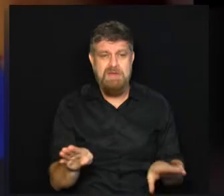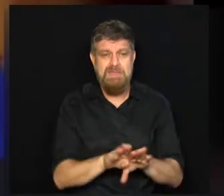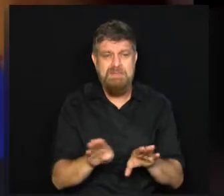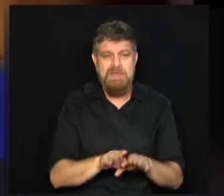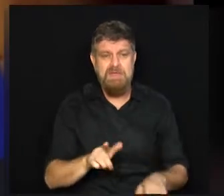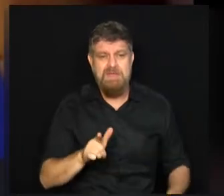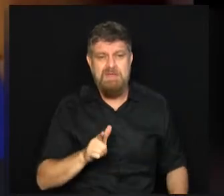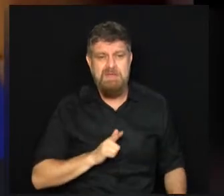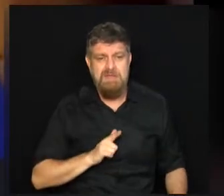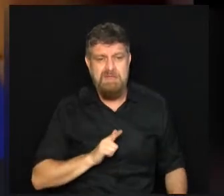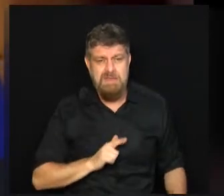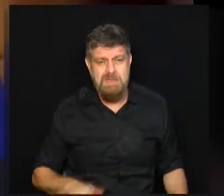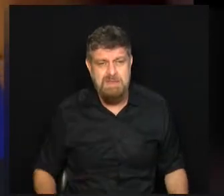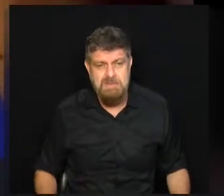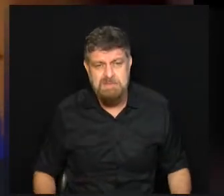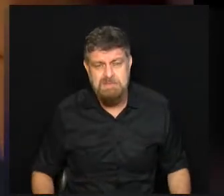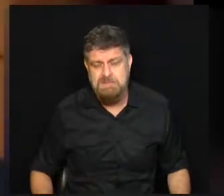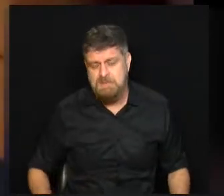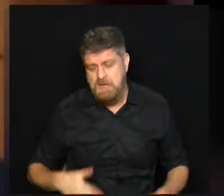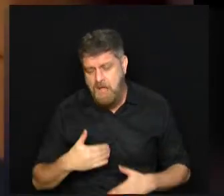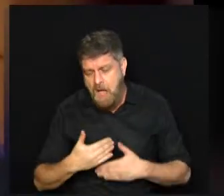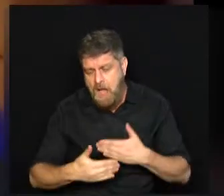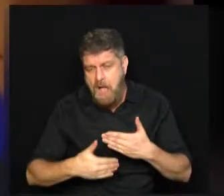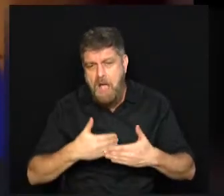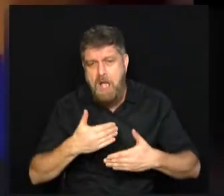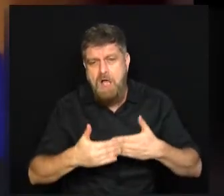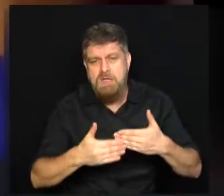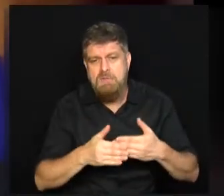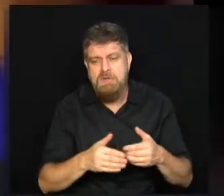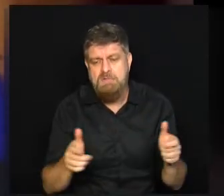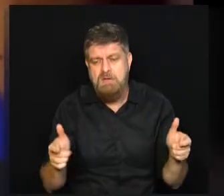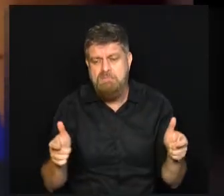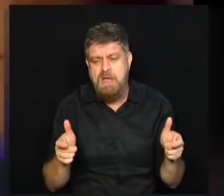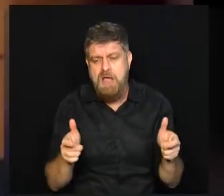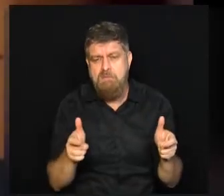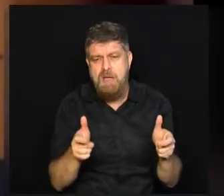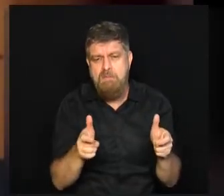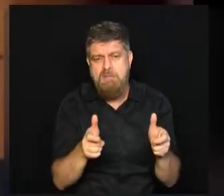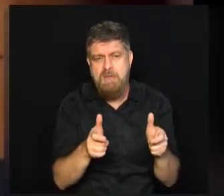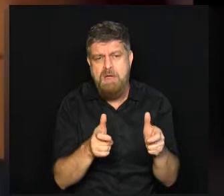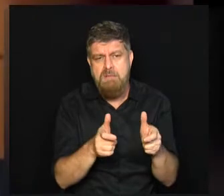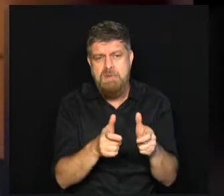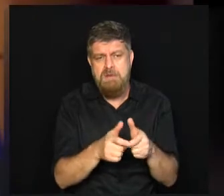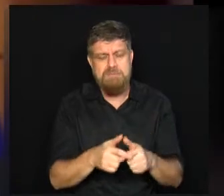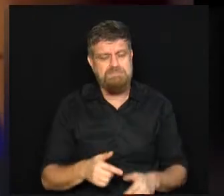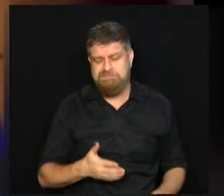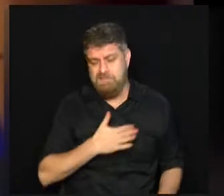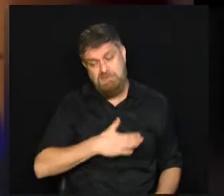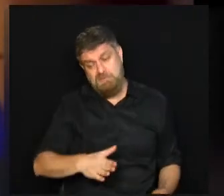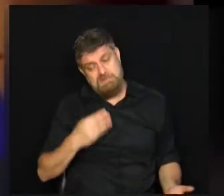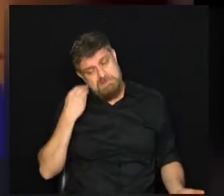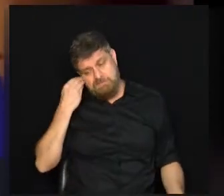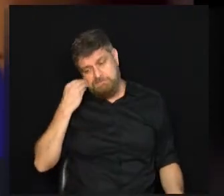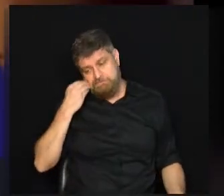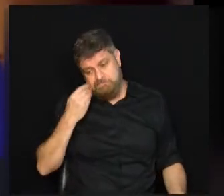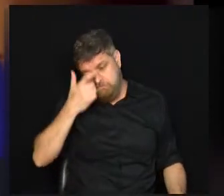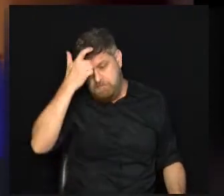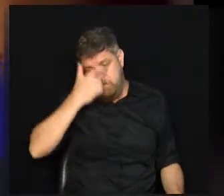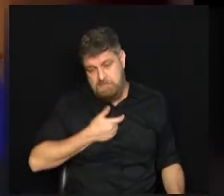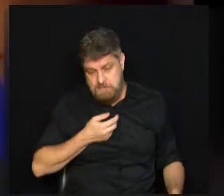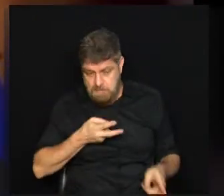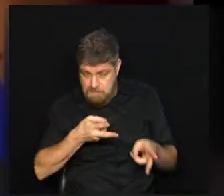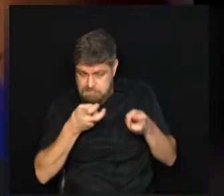morte lenta. Isso é terrível. Eu não gostaria de estar vivendo isso, mas estou vivo e estou